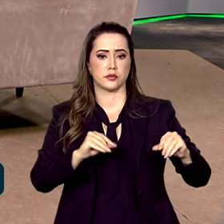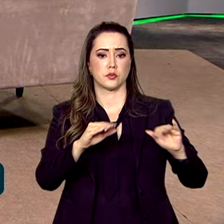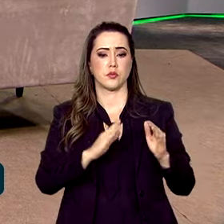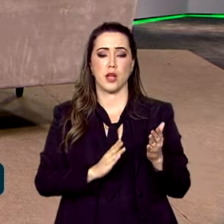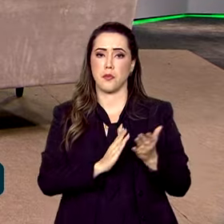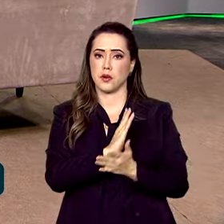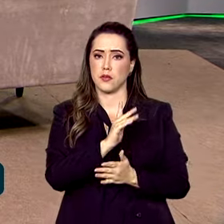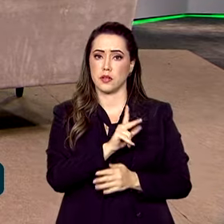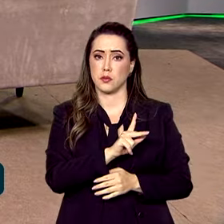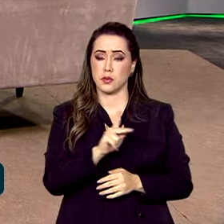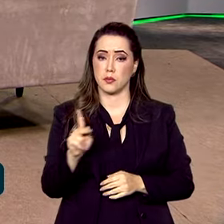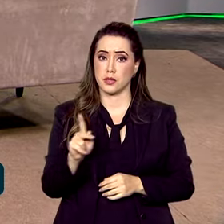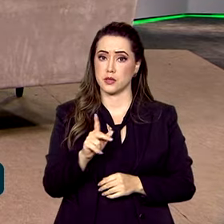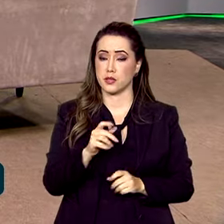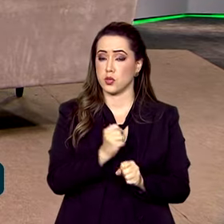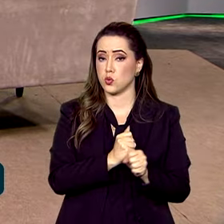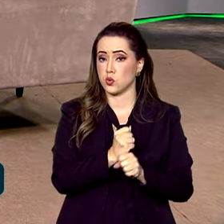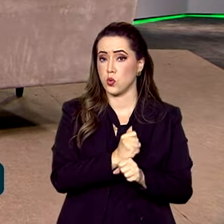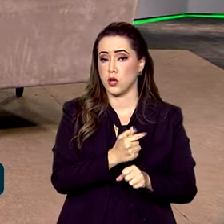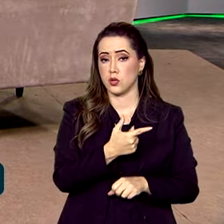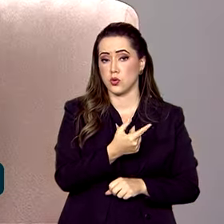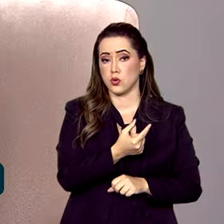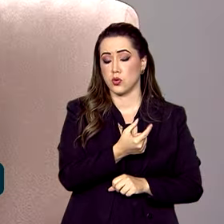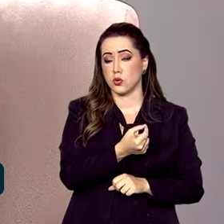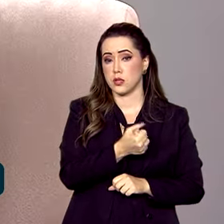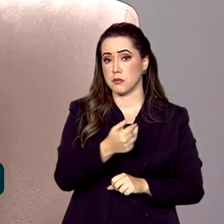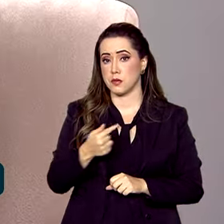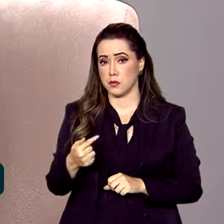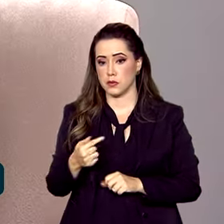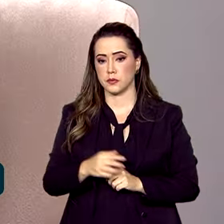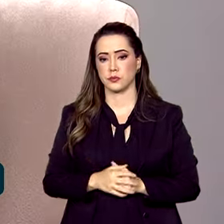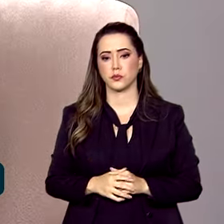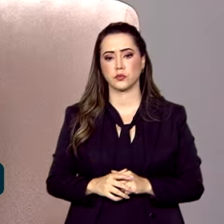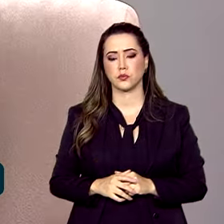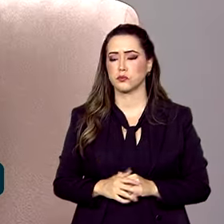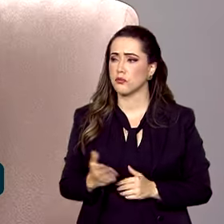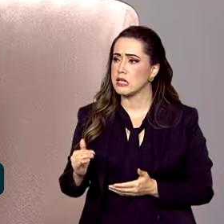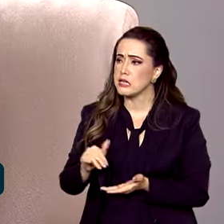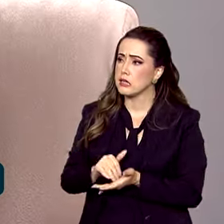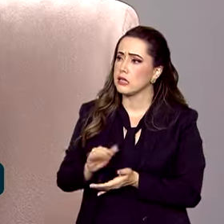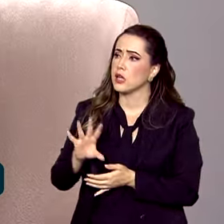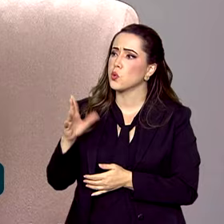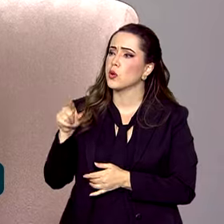homologada pelo presidente em 2007. Secretária, esse tipo de ocupação é